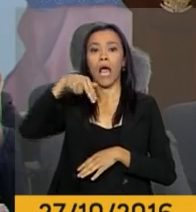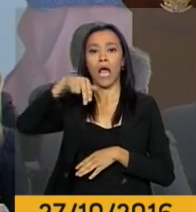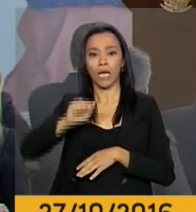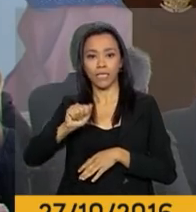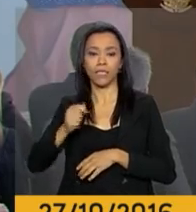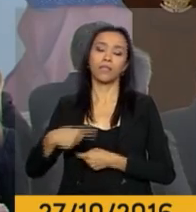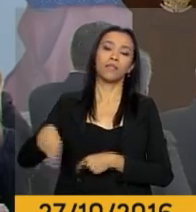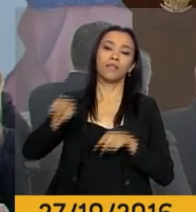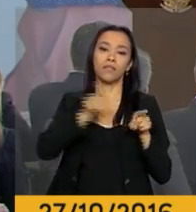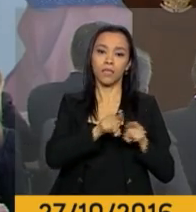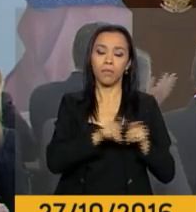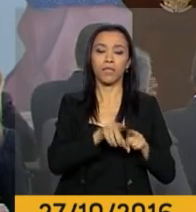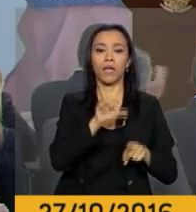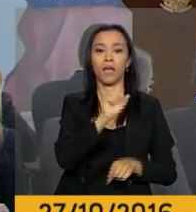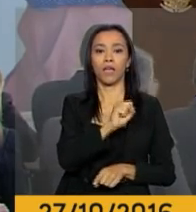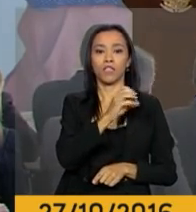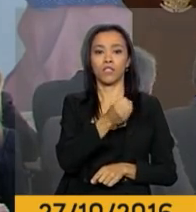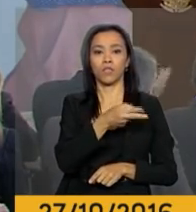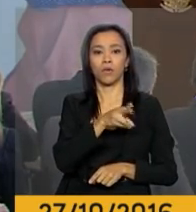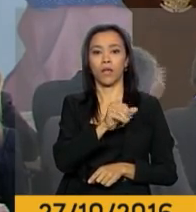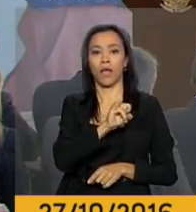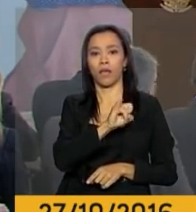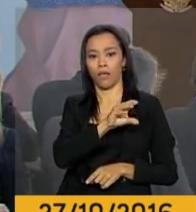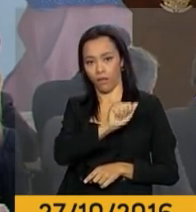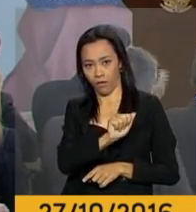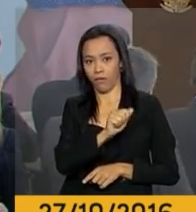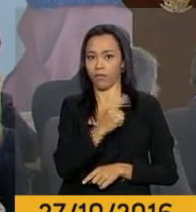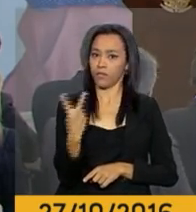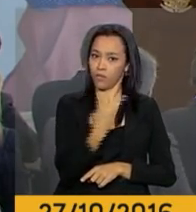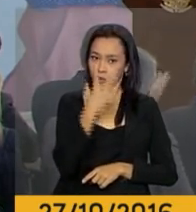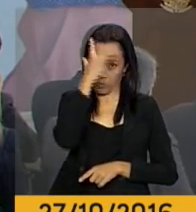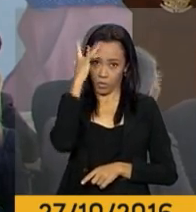Soraya. Eu acho que